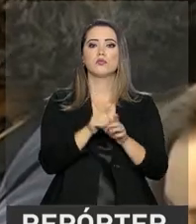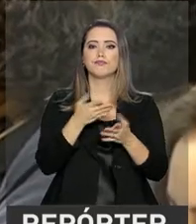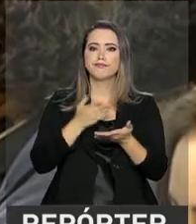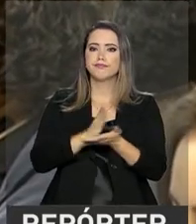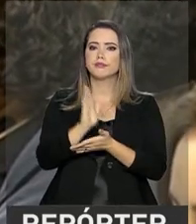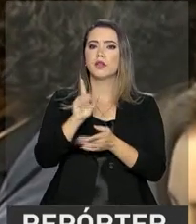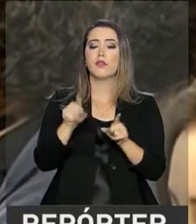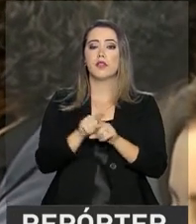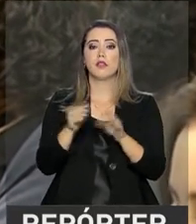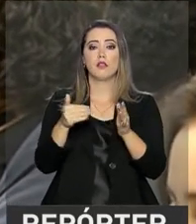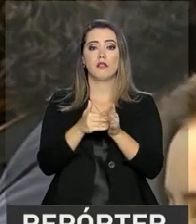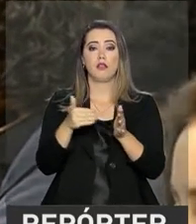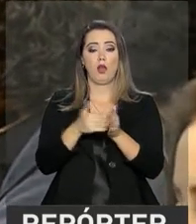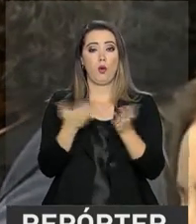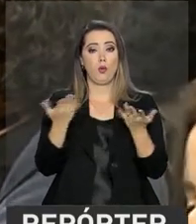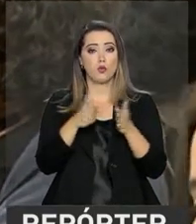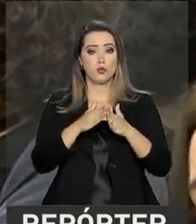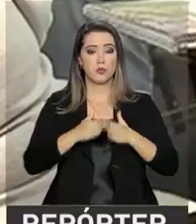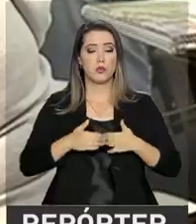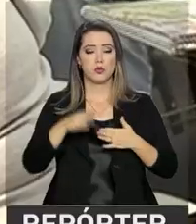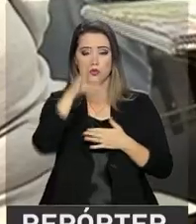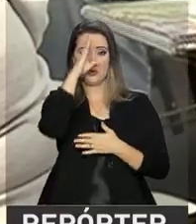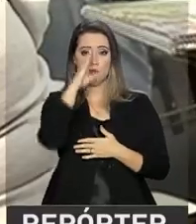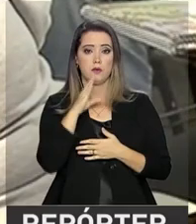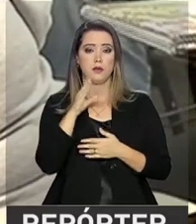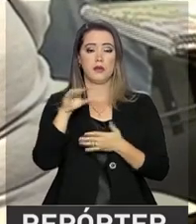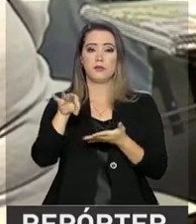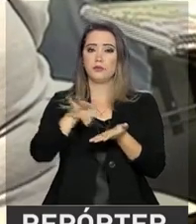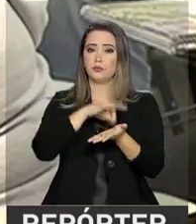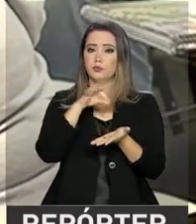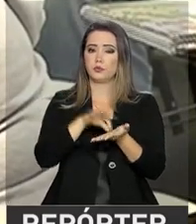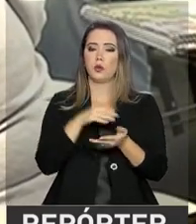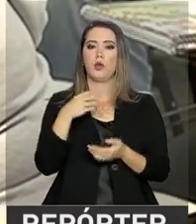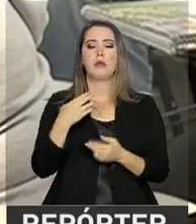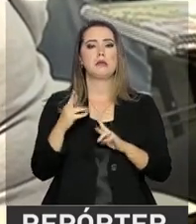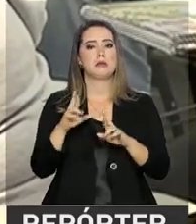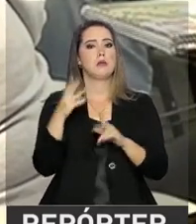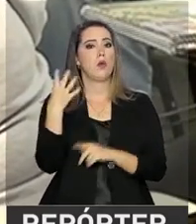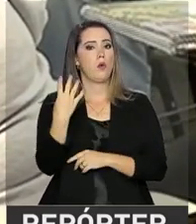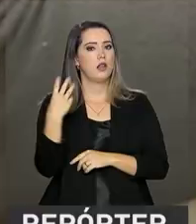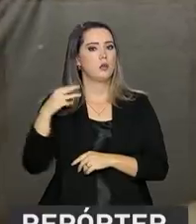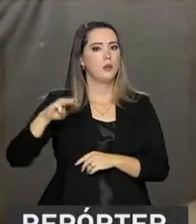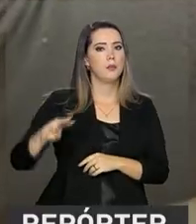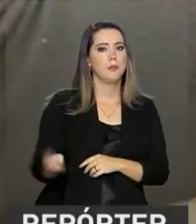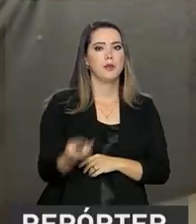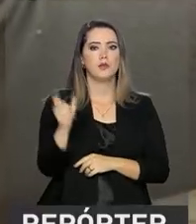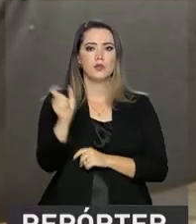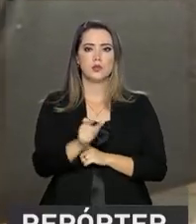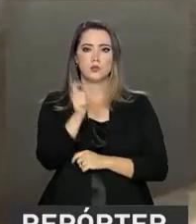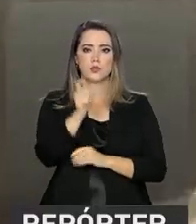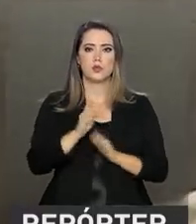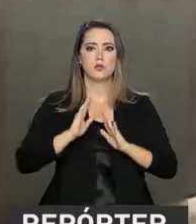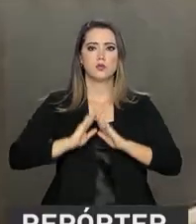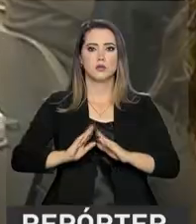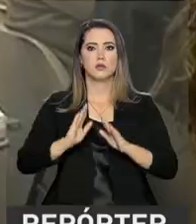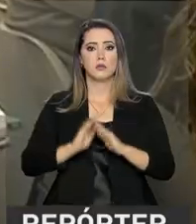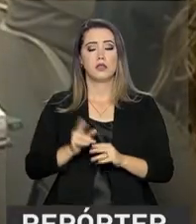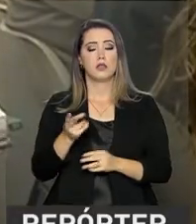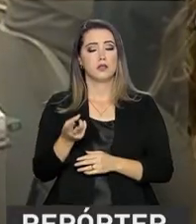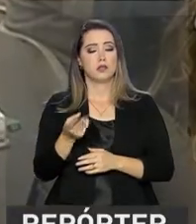enviados até hoje o mec espera que cerca que cerca de 4 milhões de pessoas peçam a isenção da